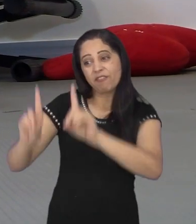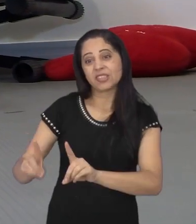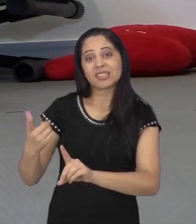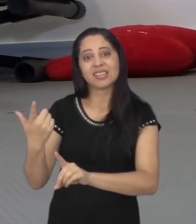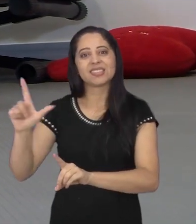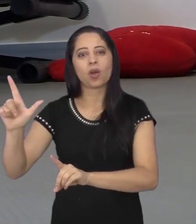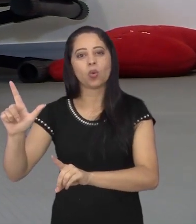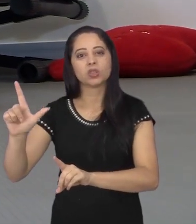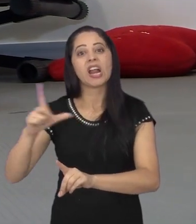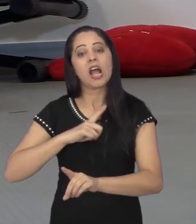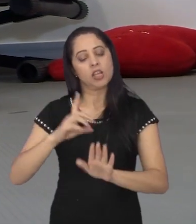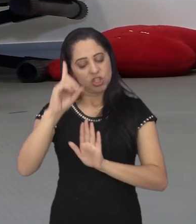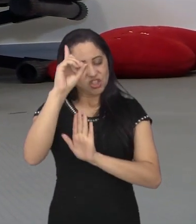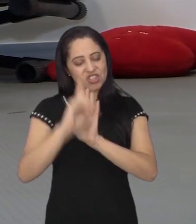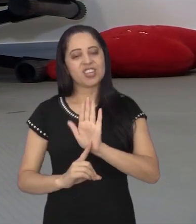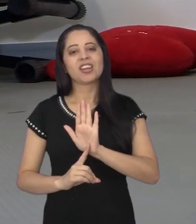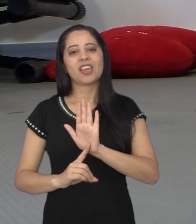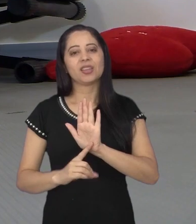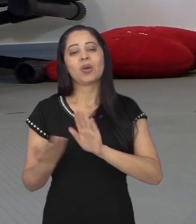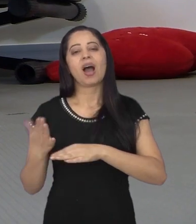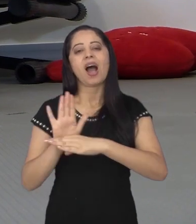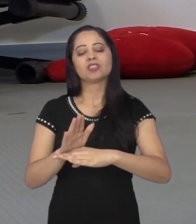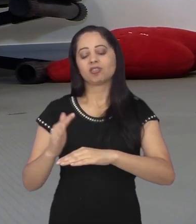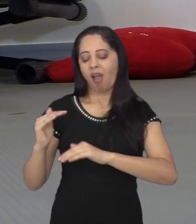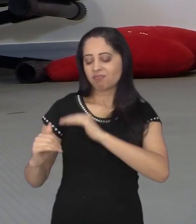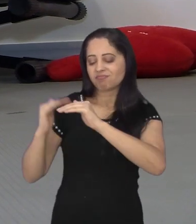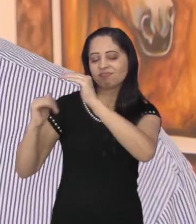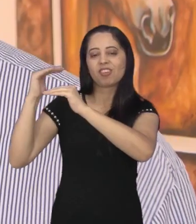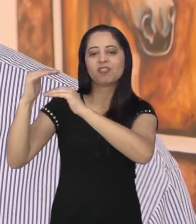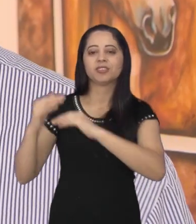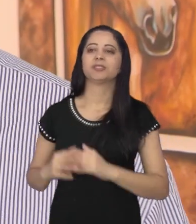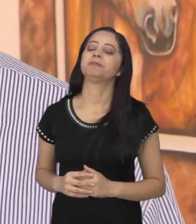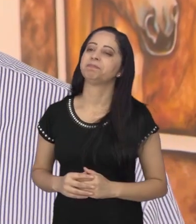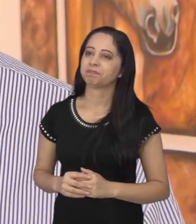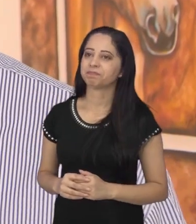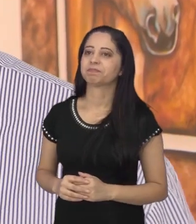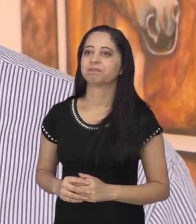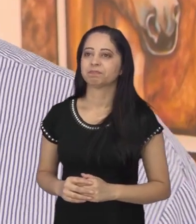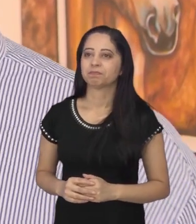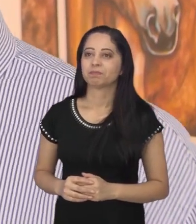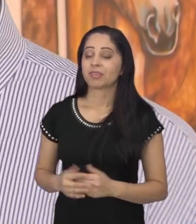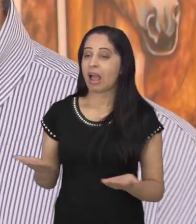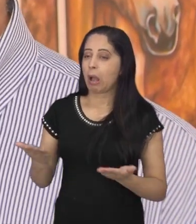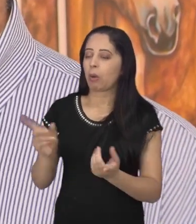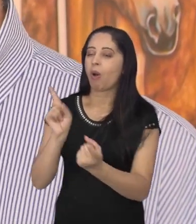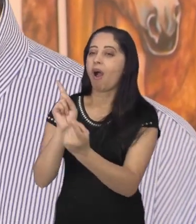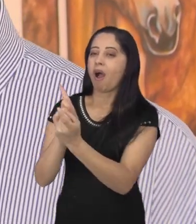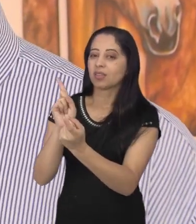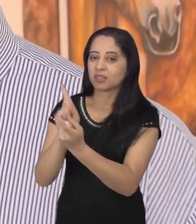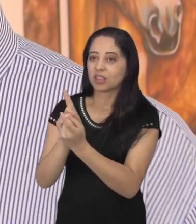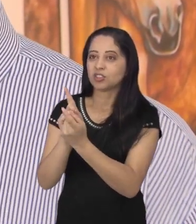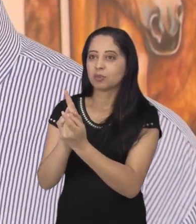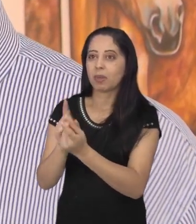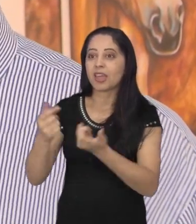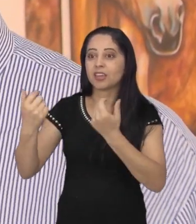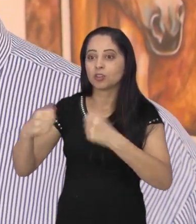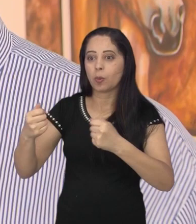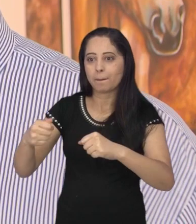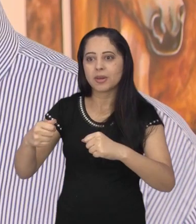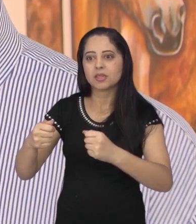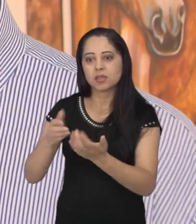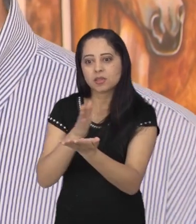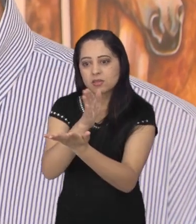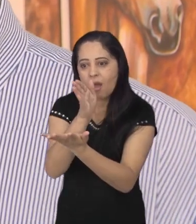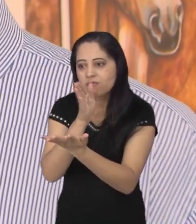outra deficiência terão direito a sessões que ajudam no tratamento. A gente está fazendo com que esse atendimento possa alcançar